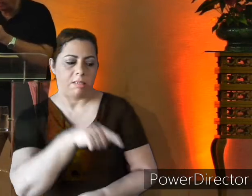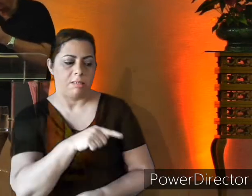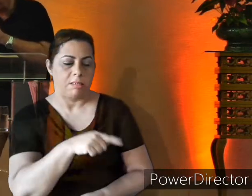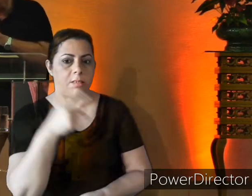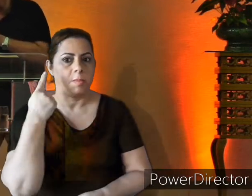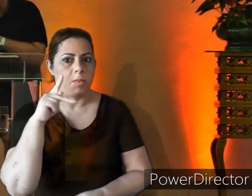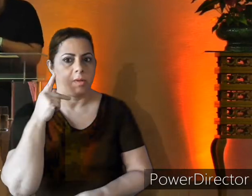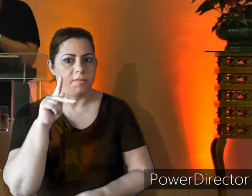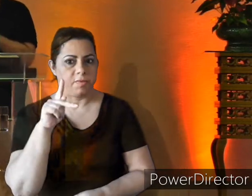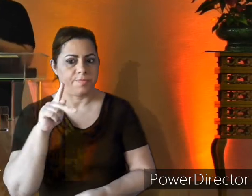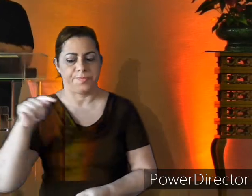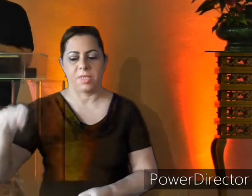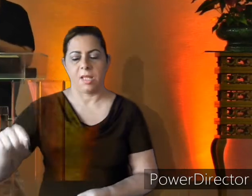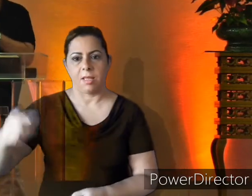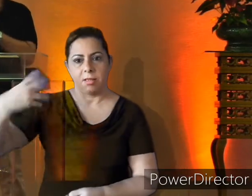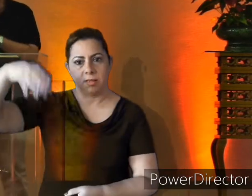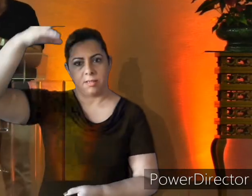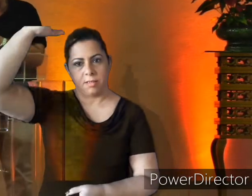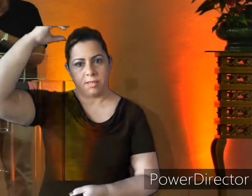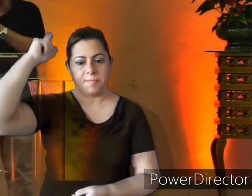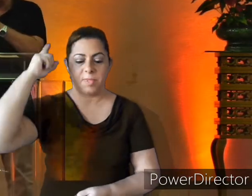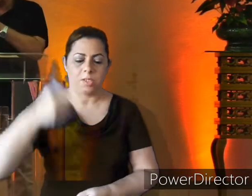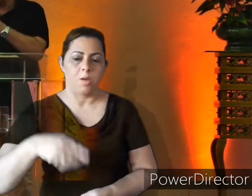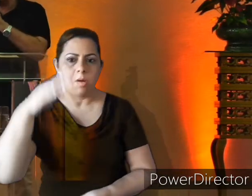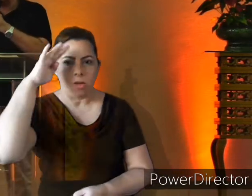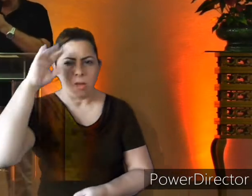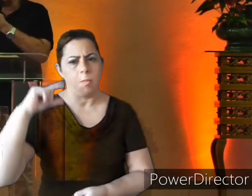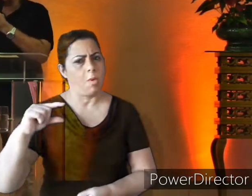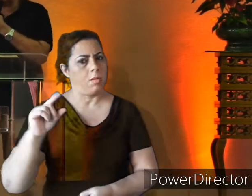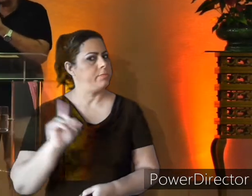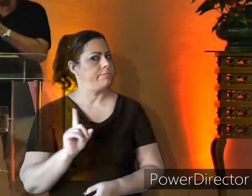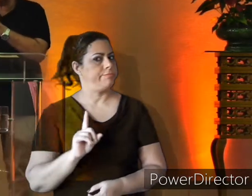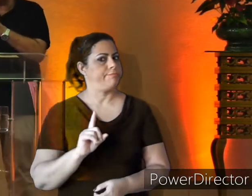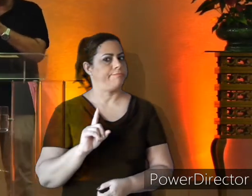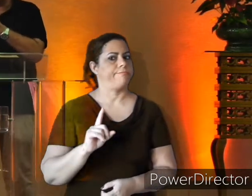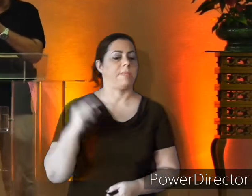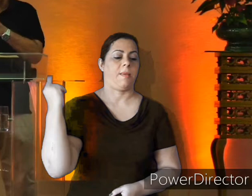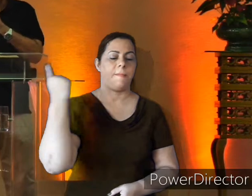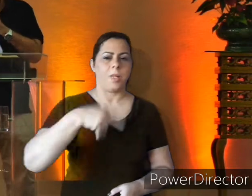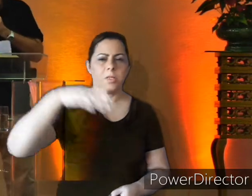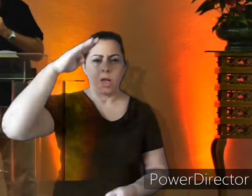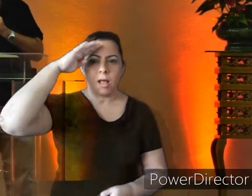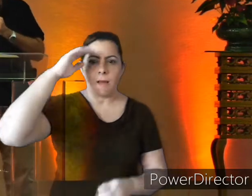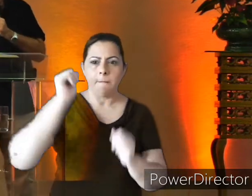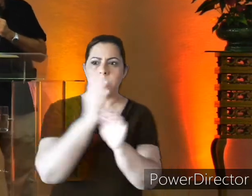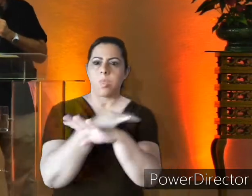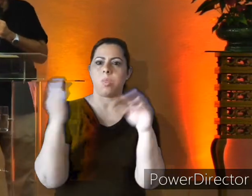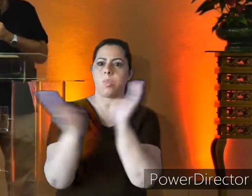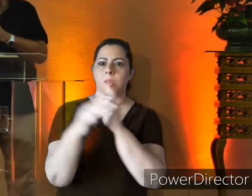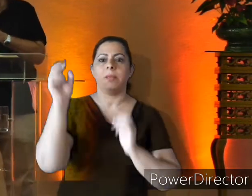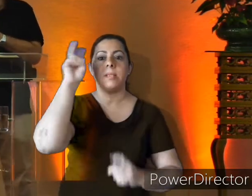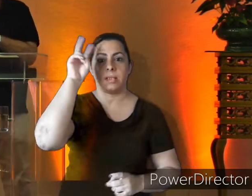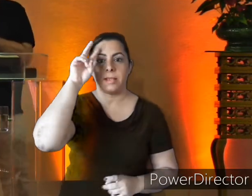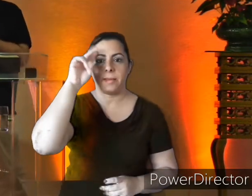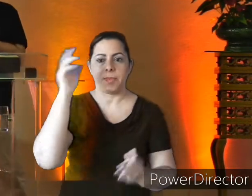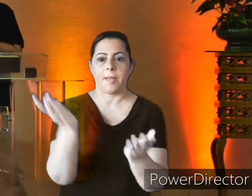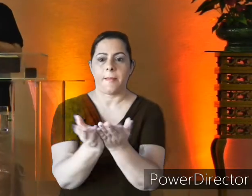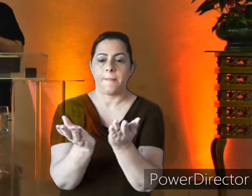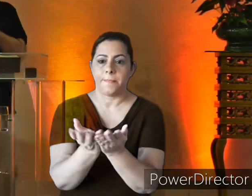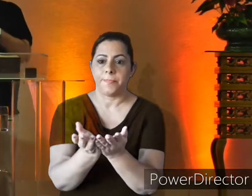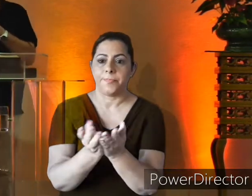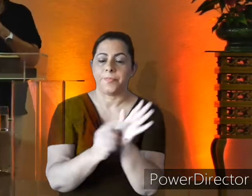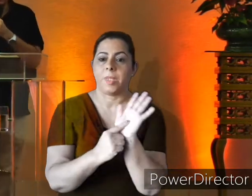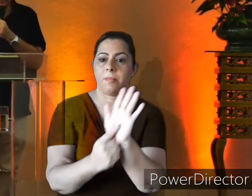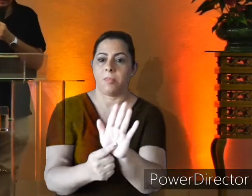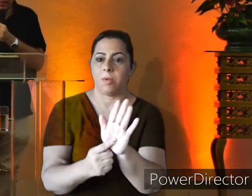de ler comigo que ele enviou cavalos, carros e um grande exército. E um grande exército de tal